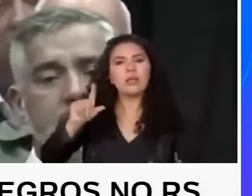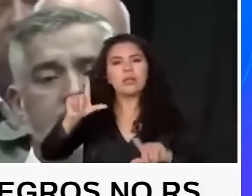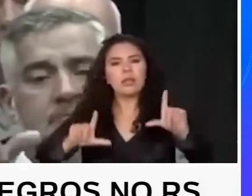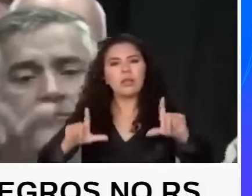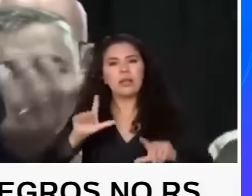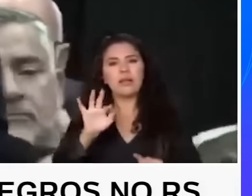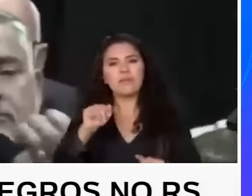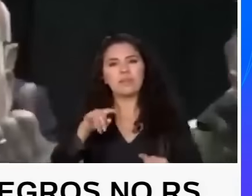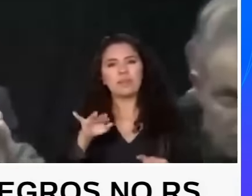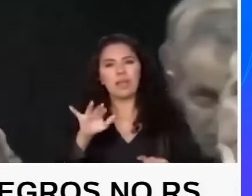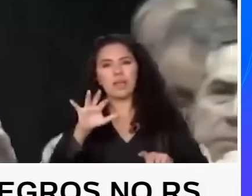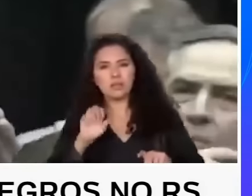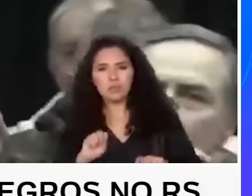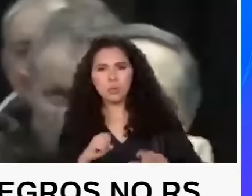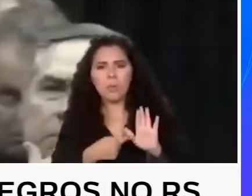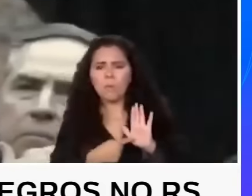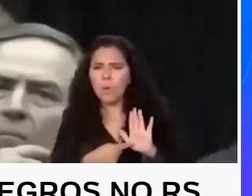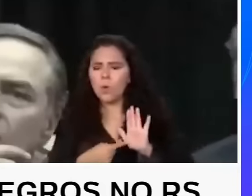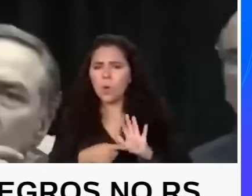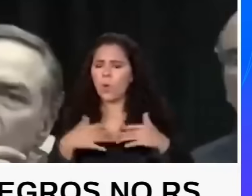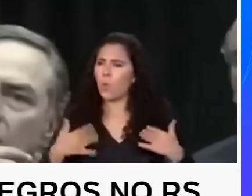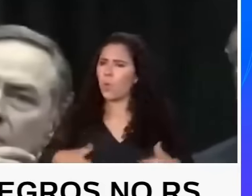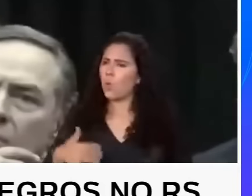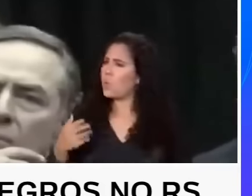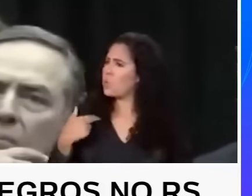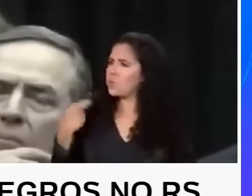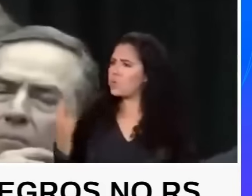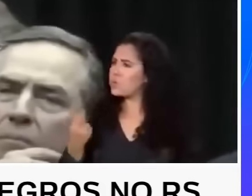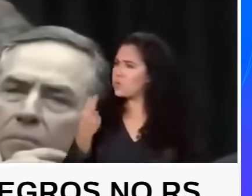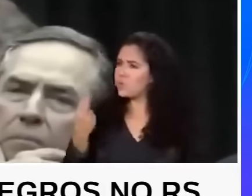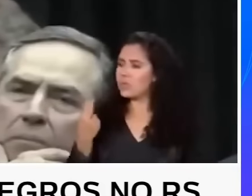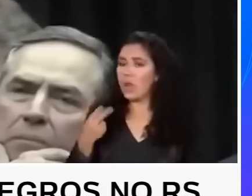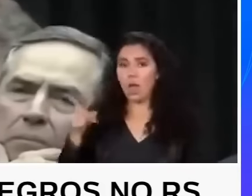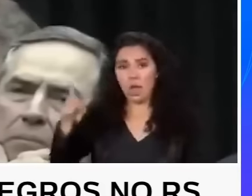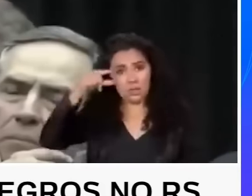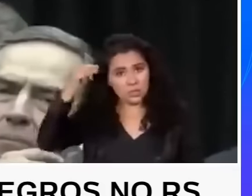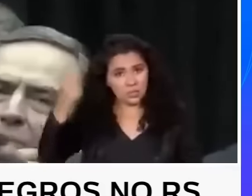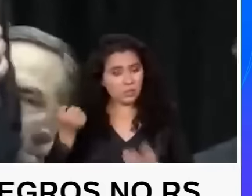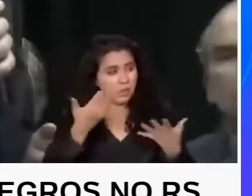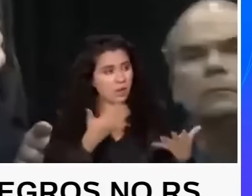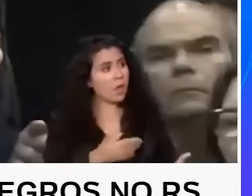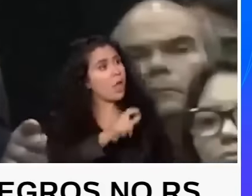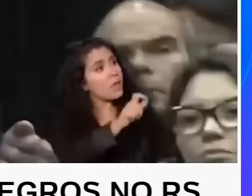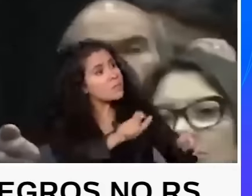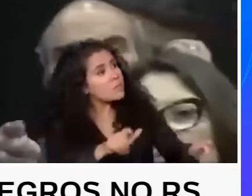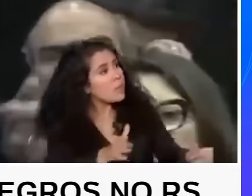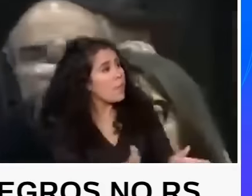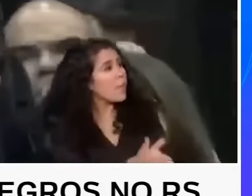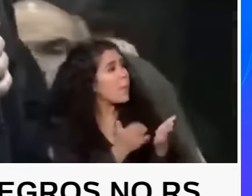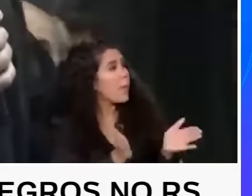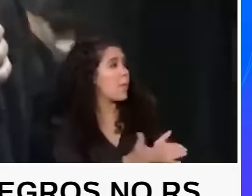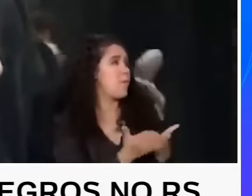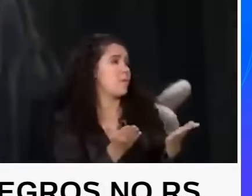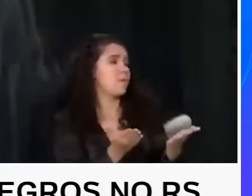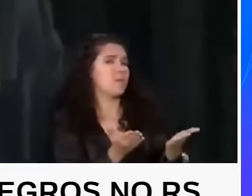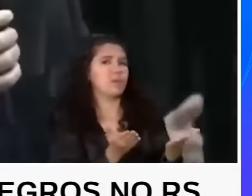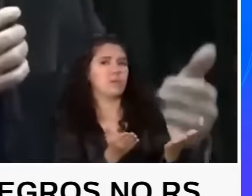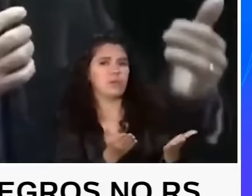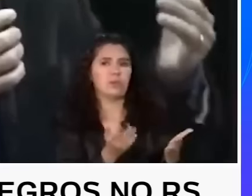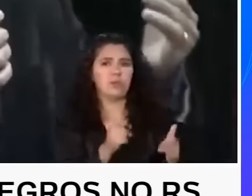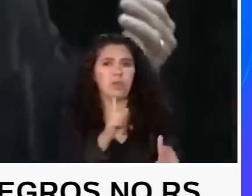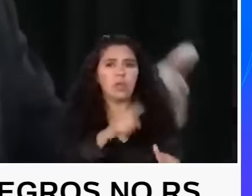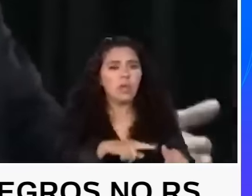gente eu falei não é possível E aí a gente me falou é por são mais pobres e porque mora nos